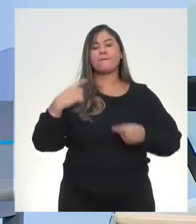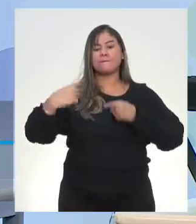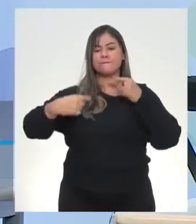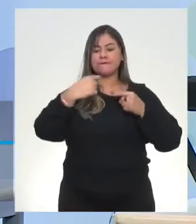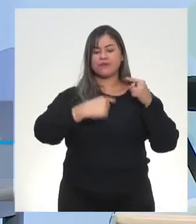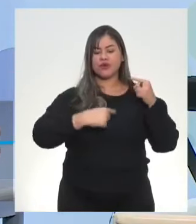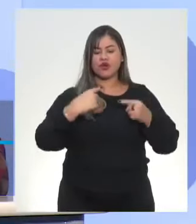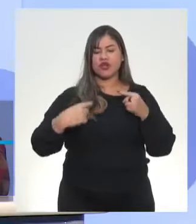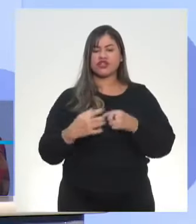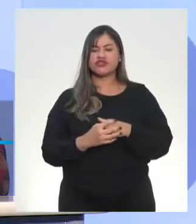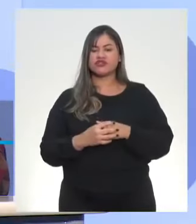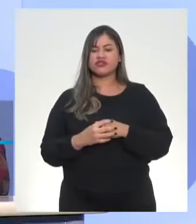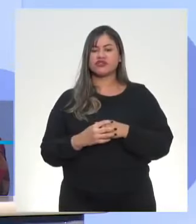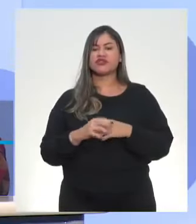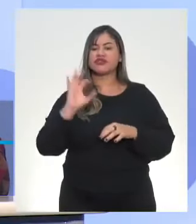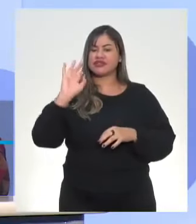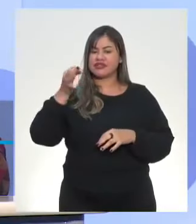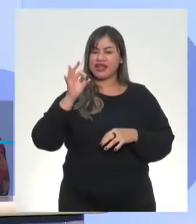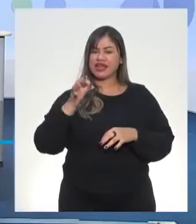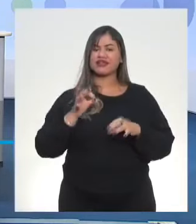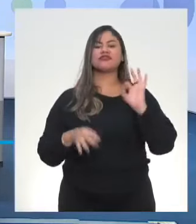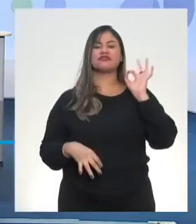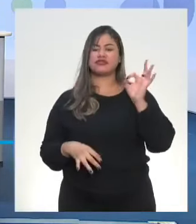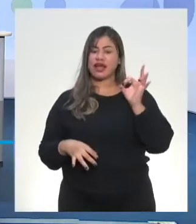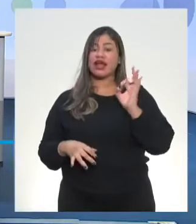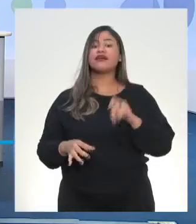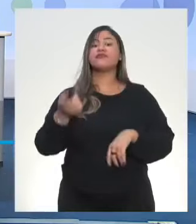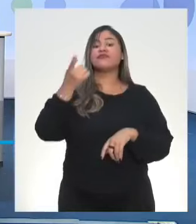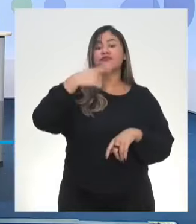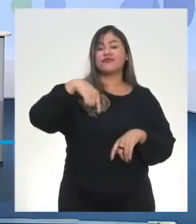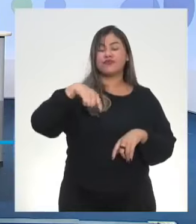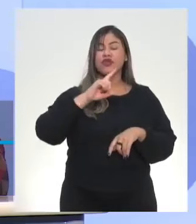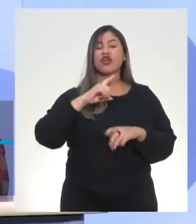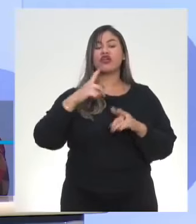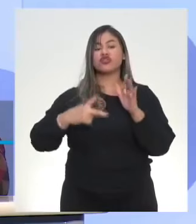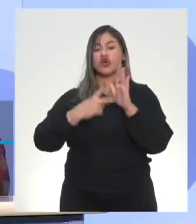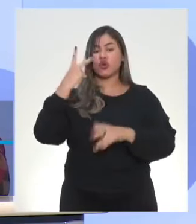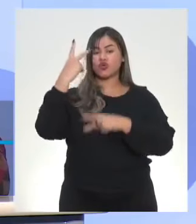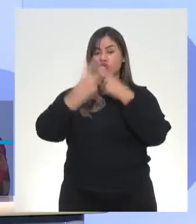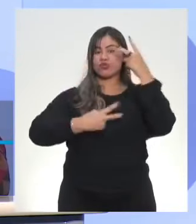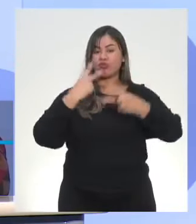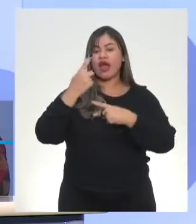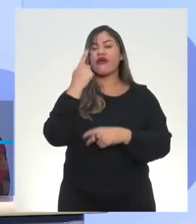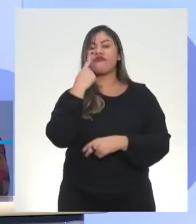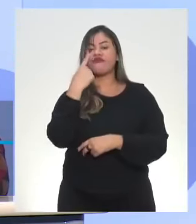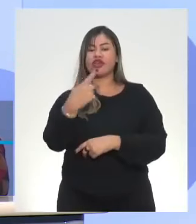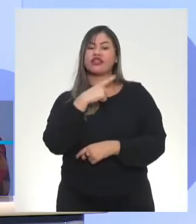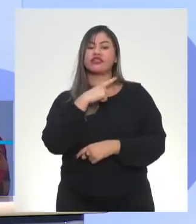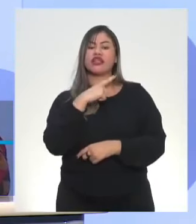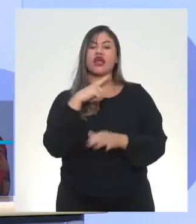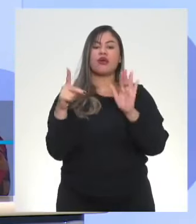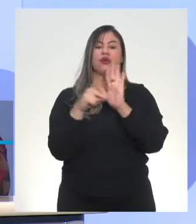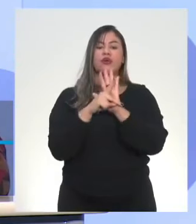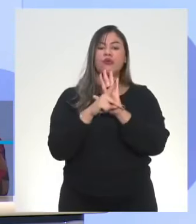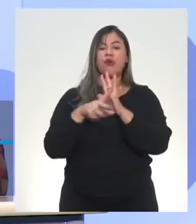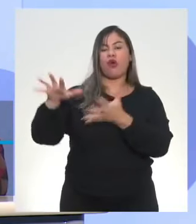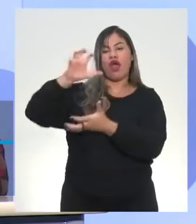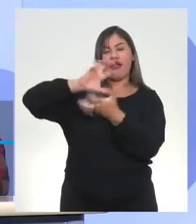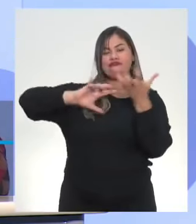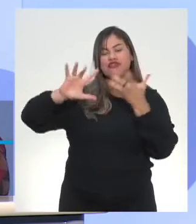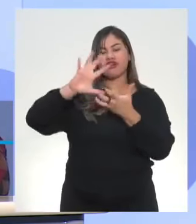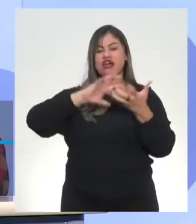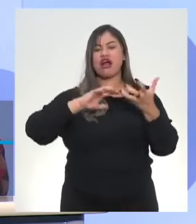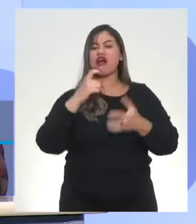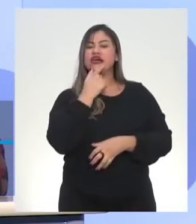não é isso, professora? É isso mesmo, que inclusive a gente vai ver aí no segundo bimestre, mais para frente, né, com a questão das revoluções